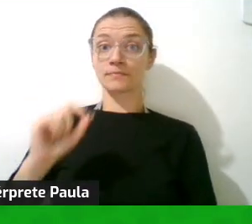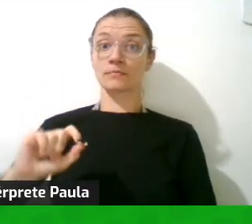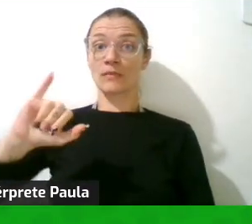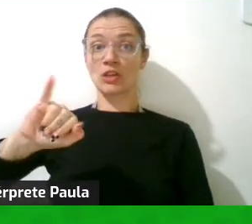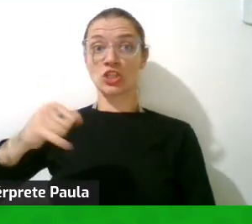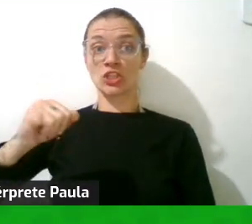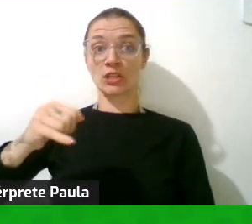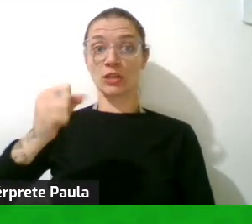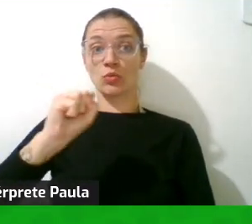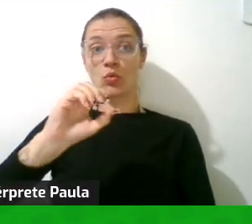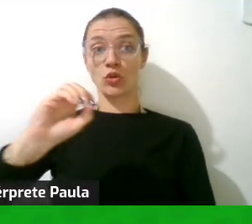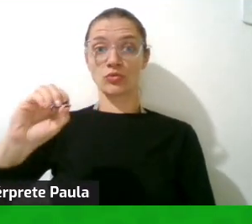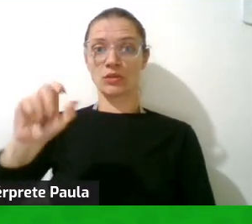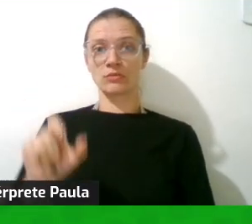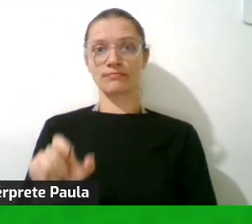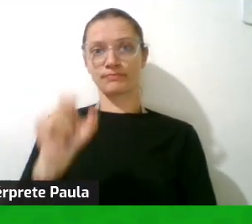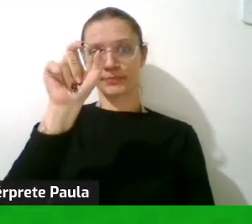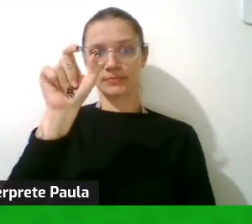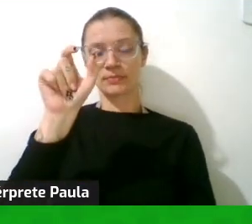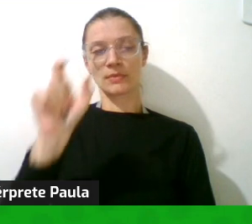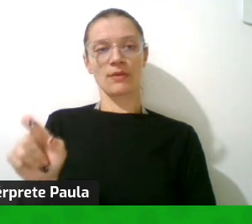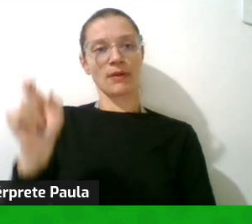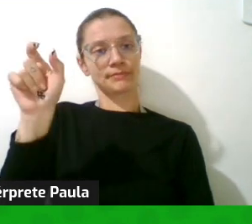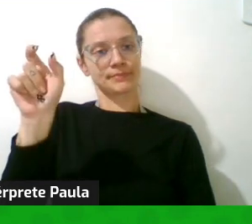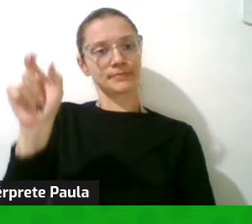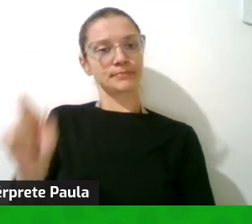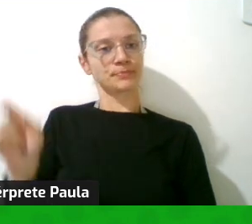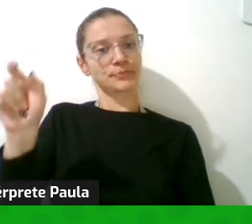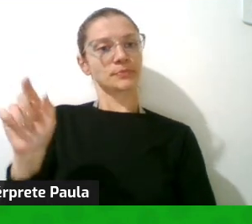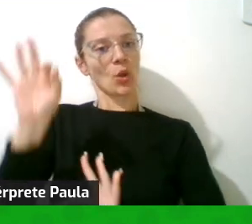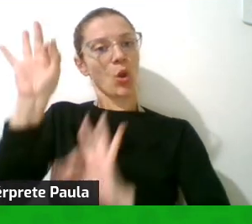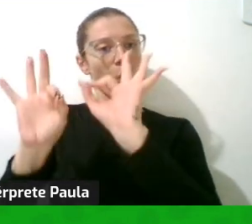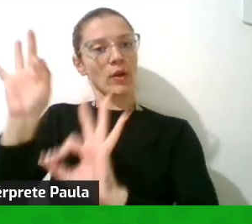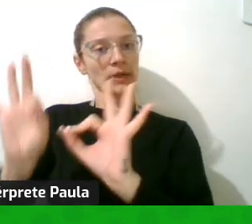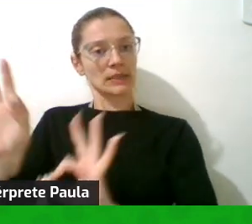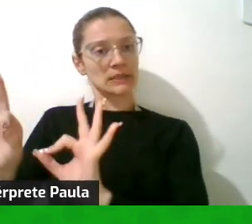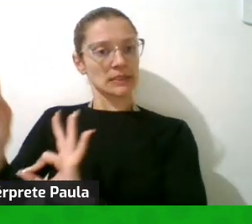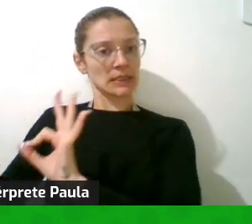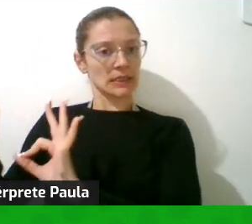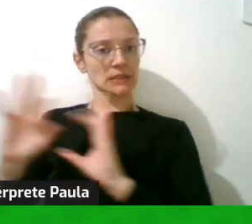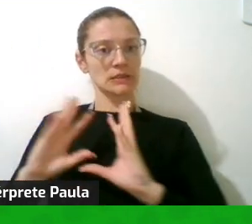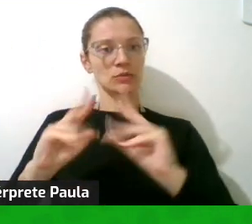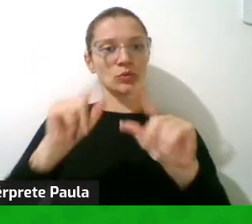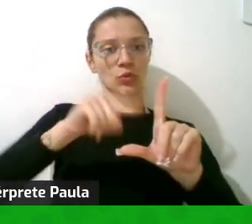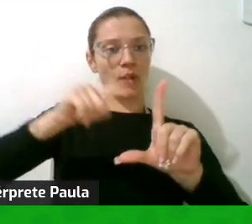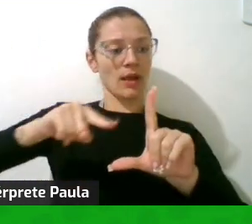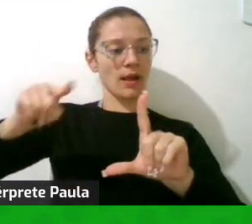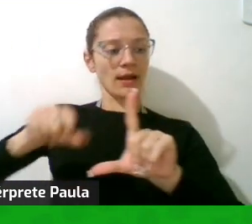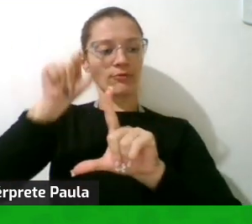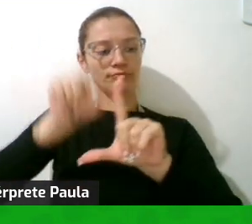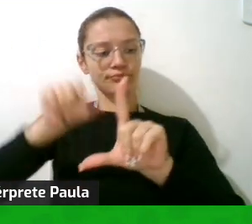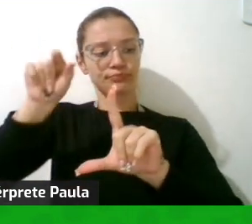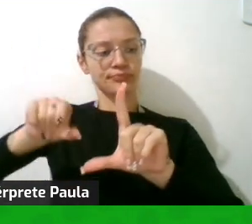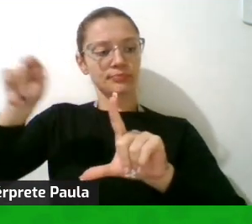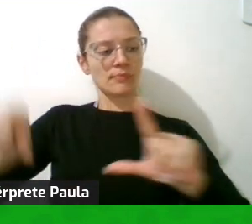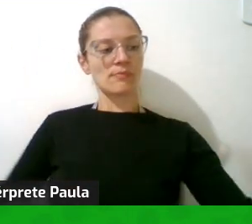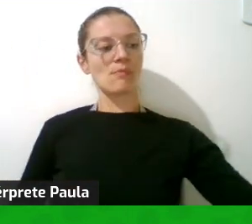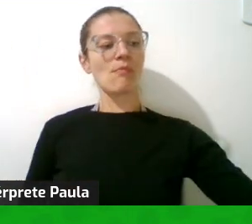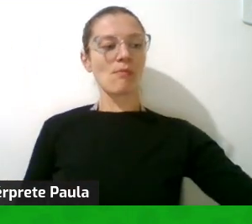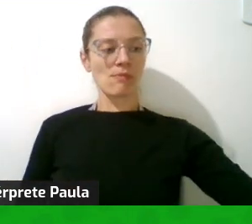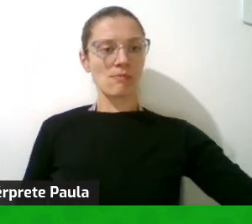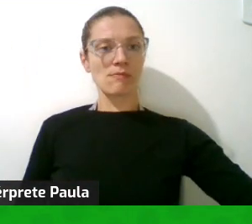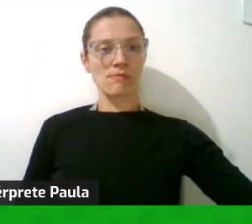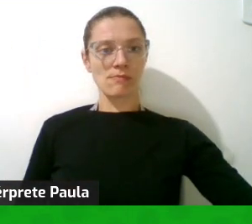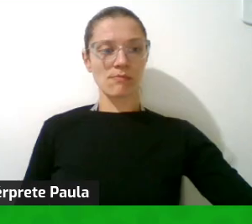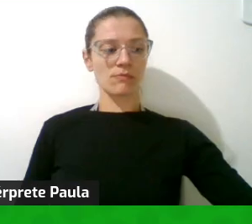janeiro foi 800. Fevereiro 1.200, em fevereiro foram 1.200. E ele já gera esse gráfico rapidamente aqui para